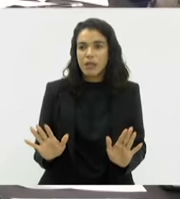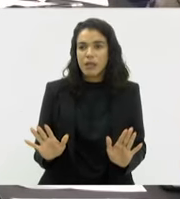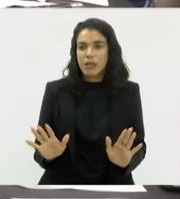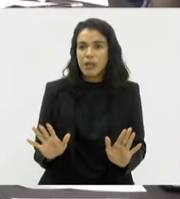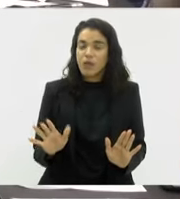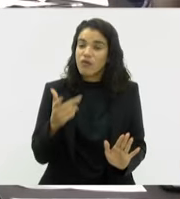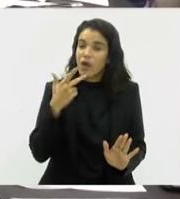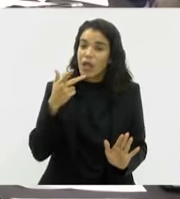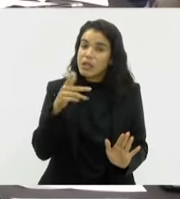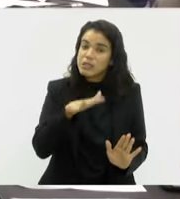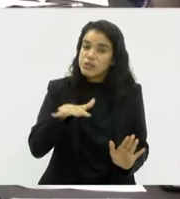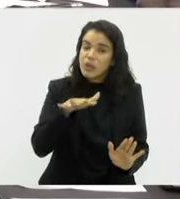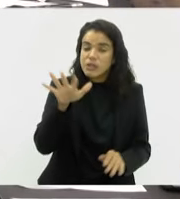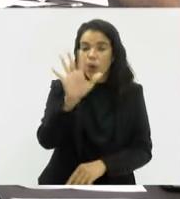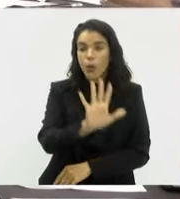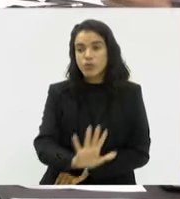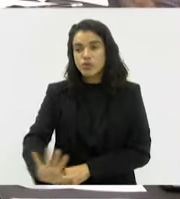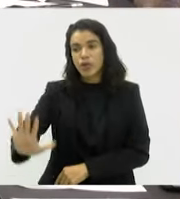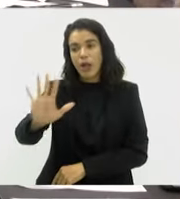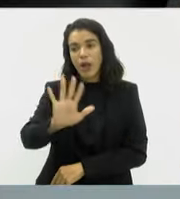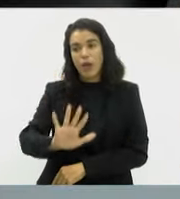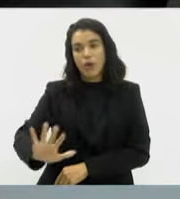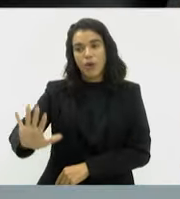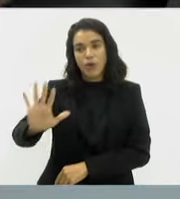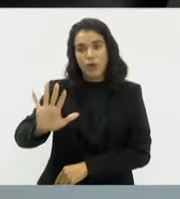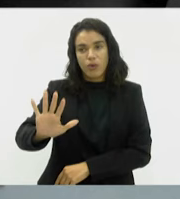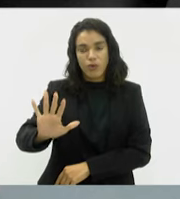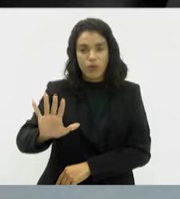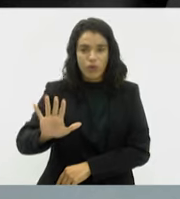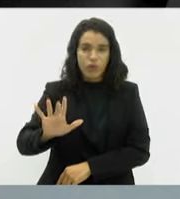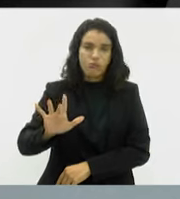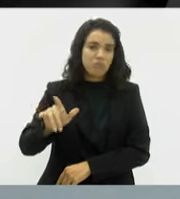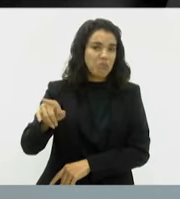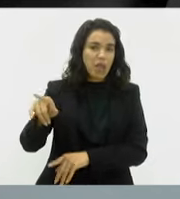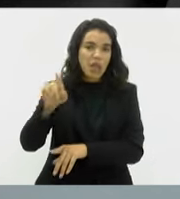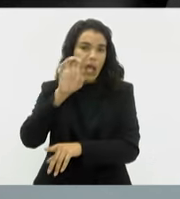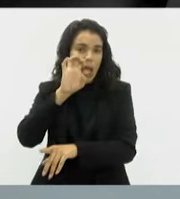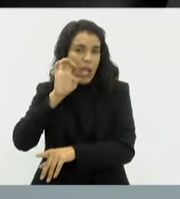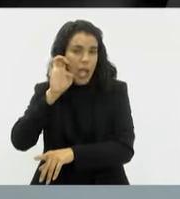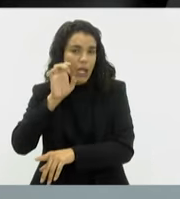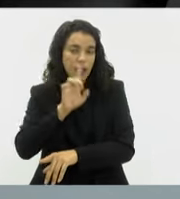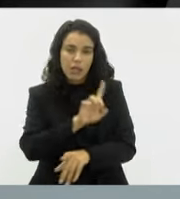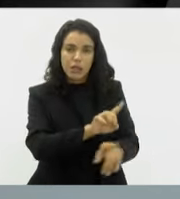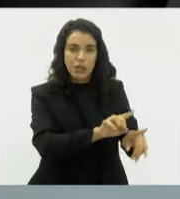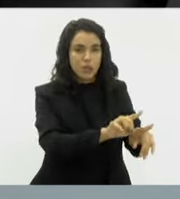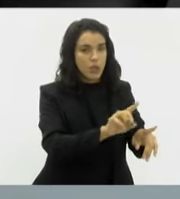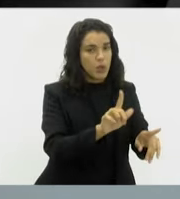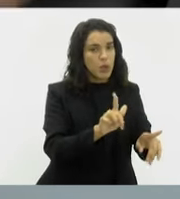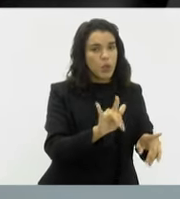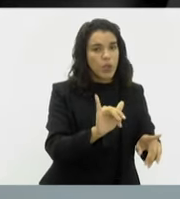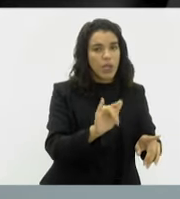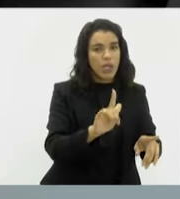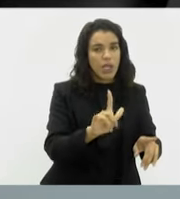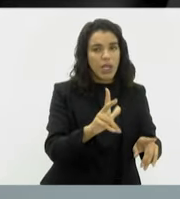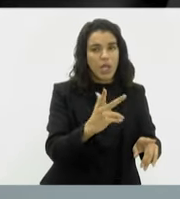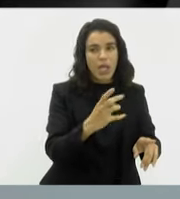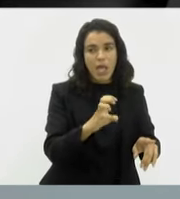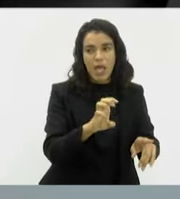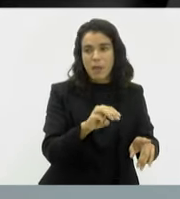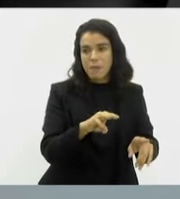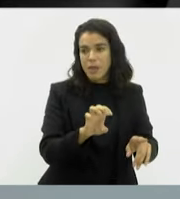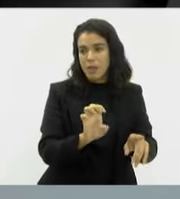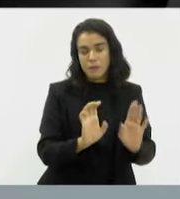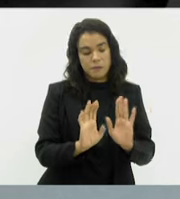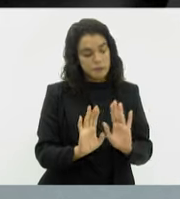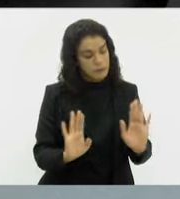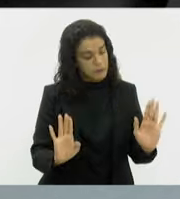nas questões genéricas. Não estou tratando nem da deputada Élica Takimoto, nem do deputado Guilherme Delarore. Estou nas questões